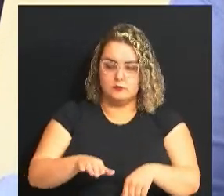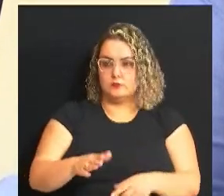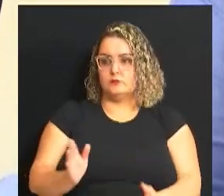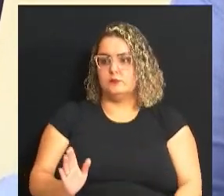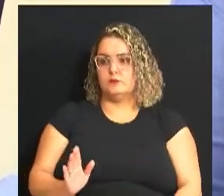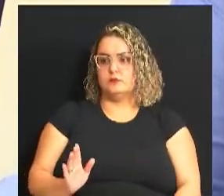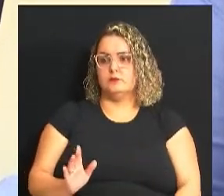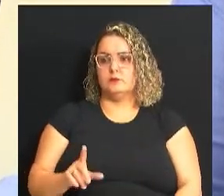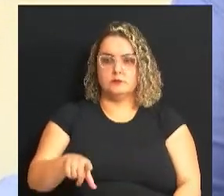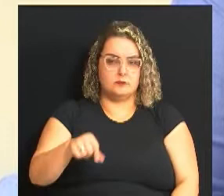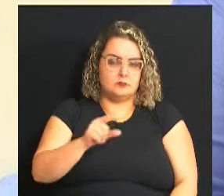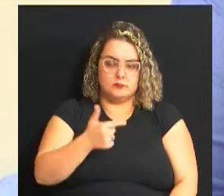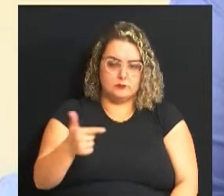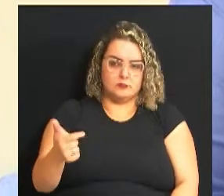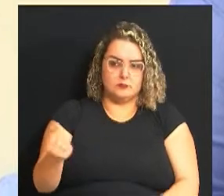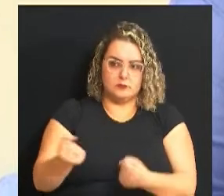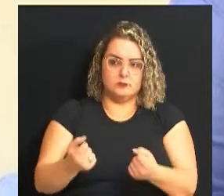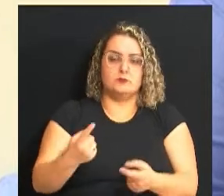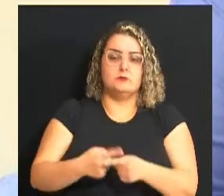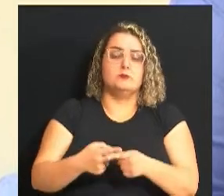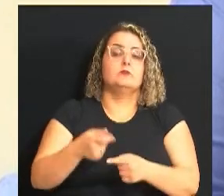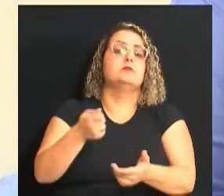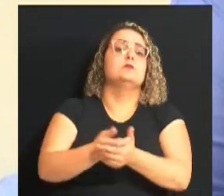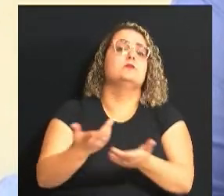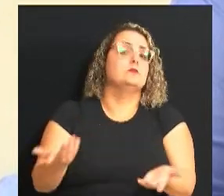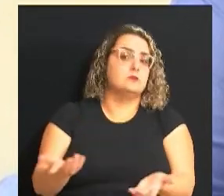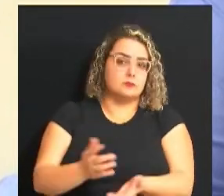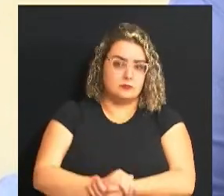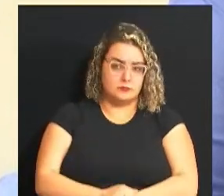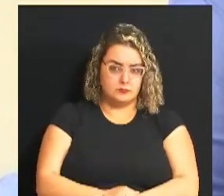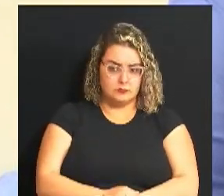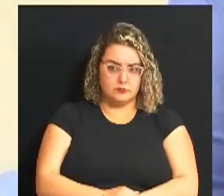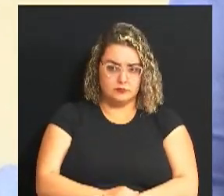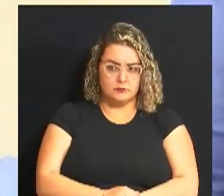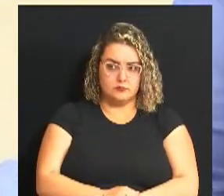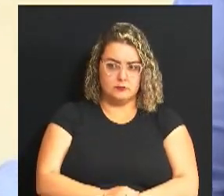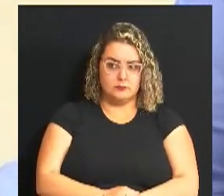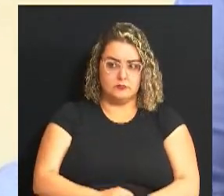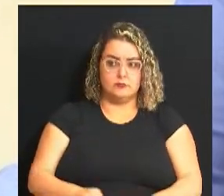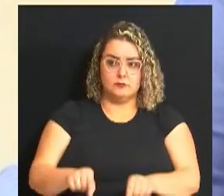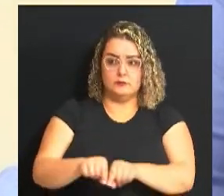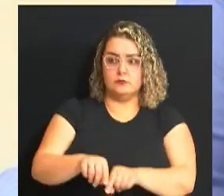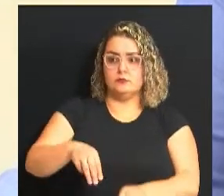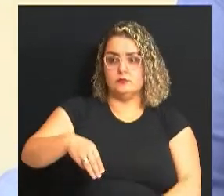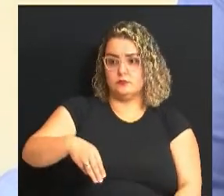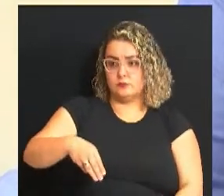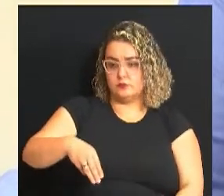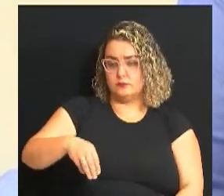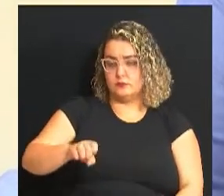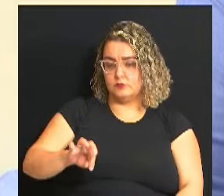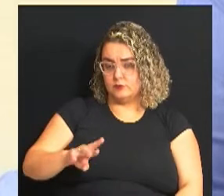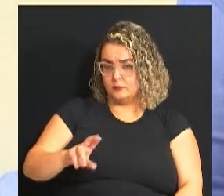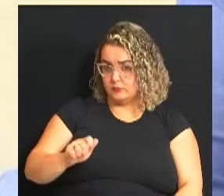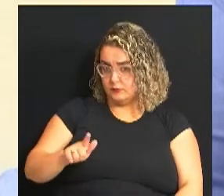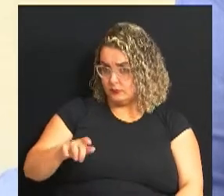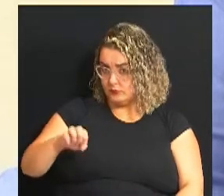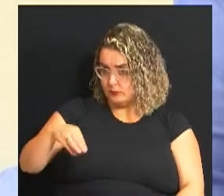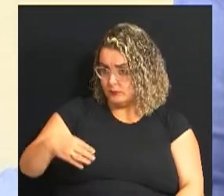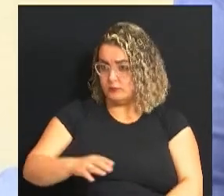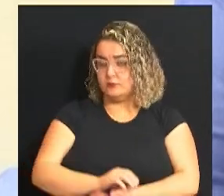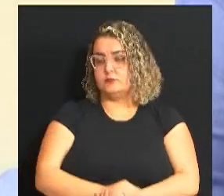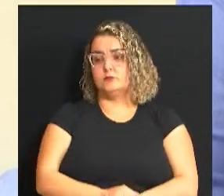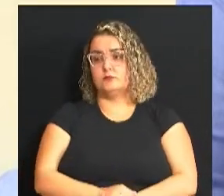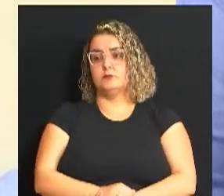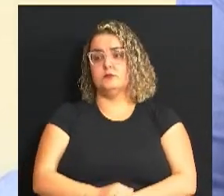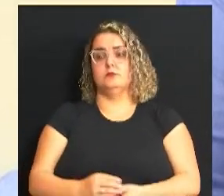ter automóvel, por que que vai pagar? E a questão da metragem, né? Há pouco tempo nós fomos